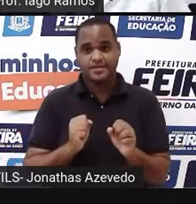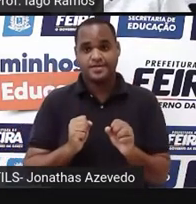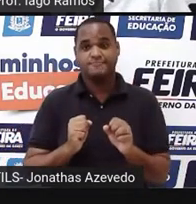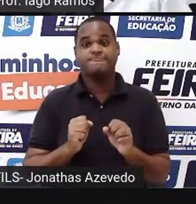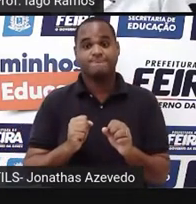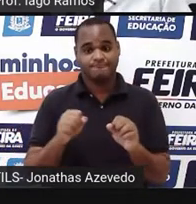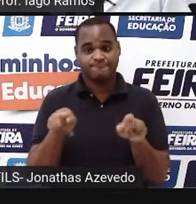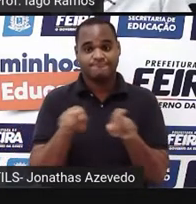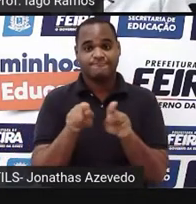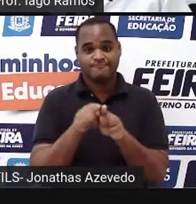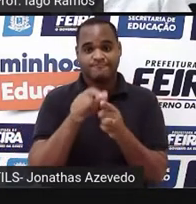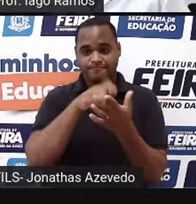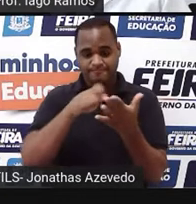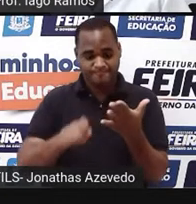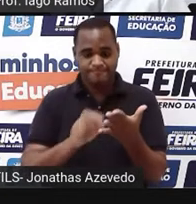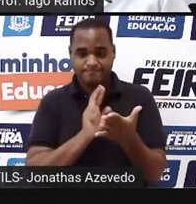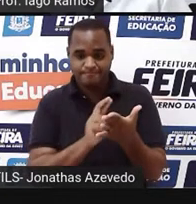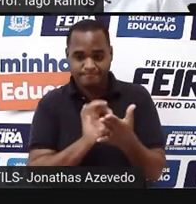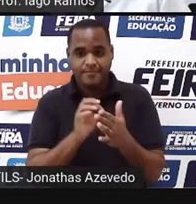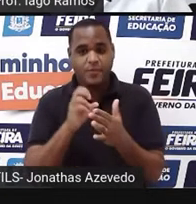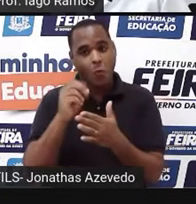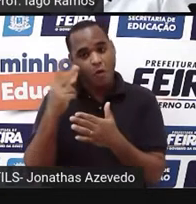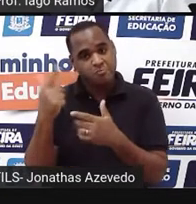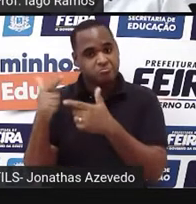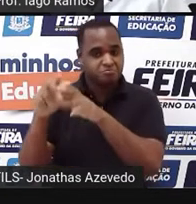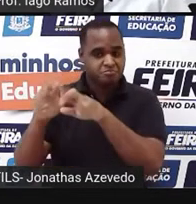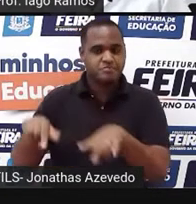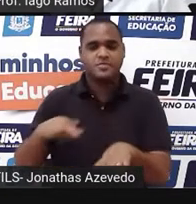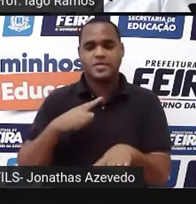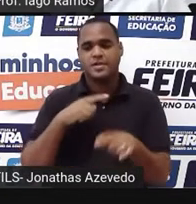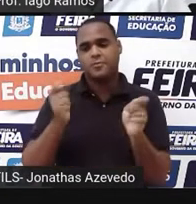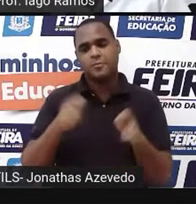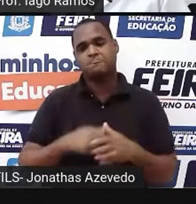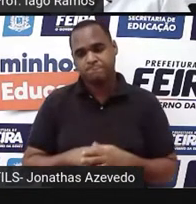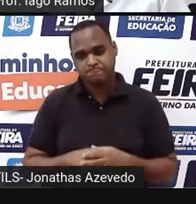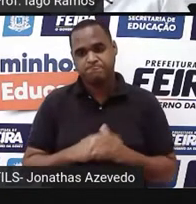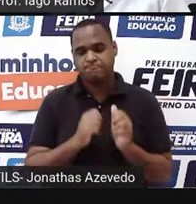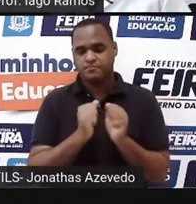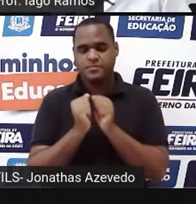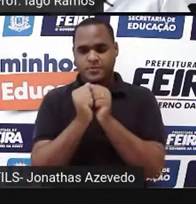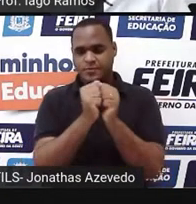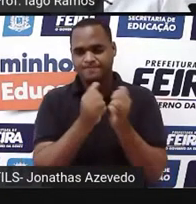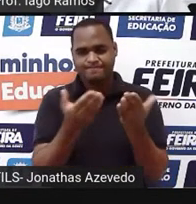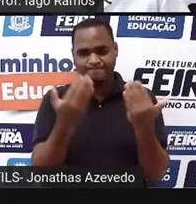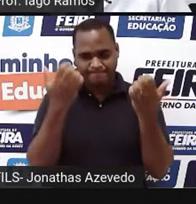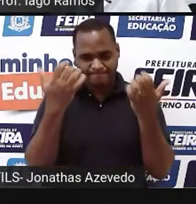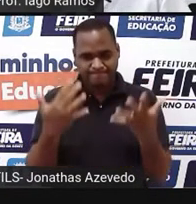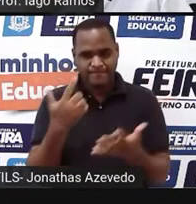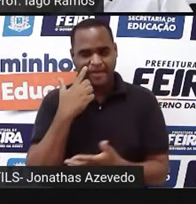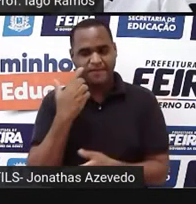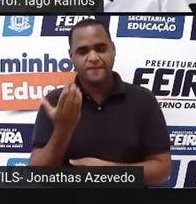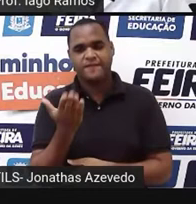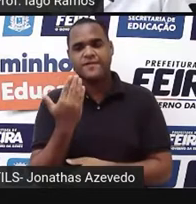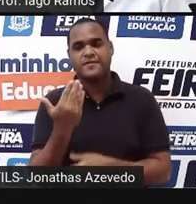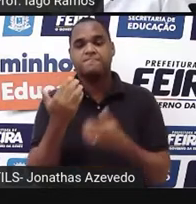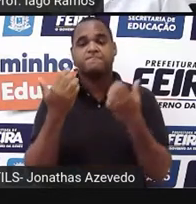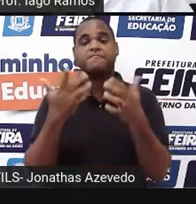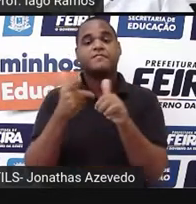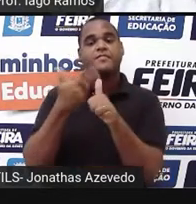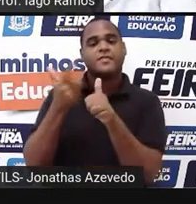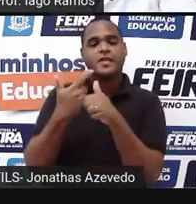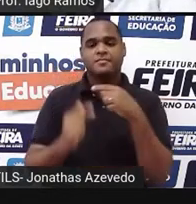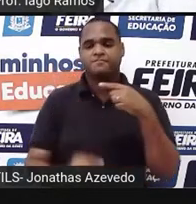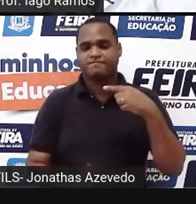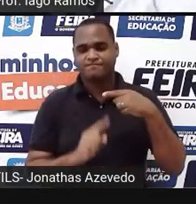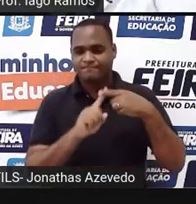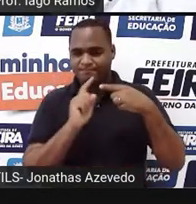cálculos, rascunhar alguma coisa, tá bom? Então vamos lá, vamos juntos? Vem comigo, olha só. A primeira é essa